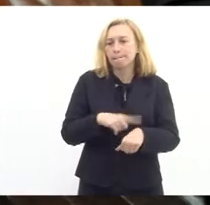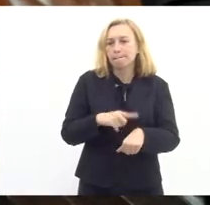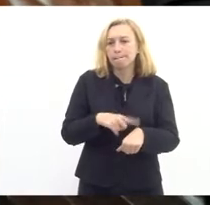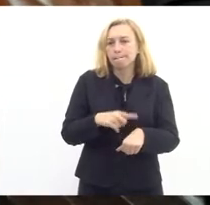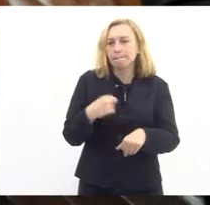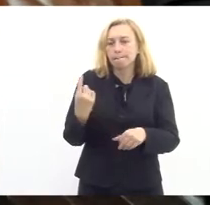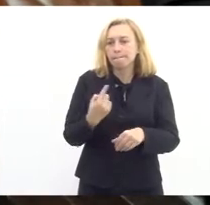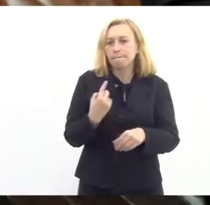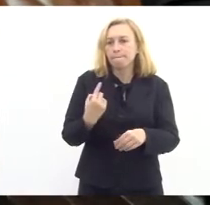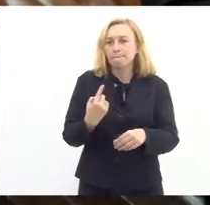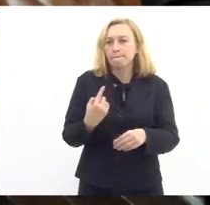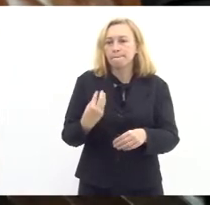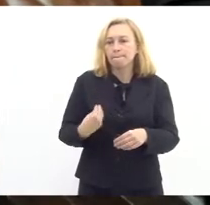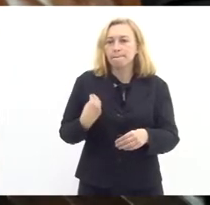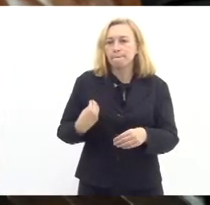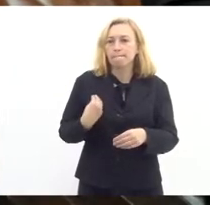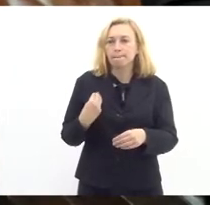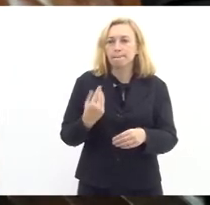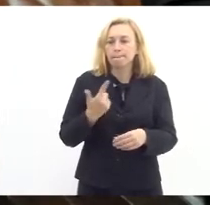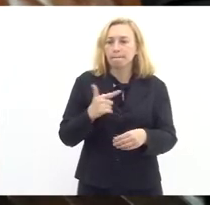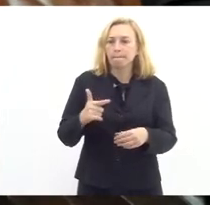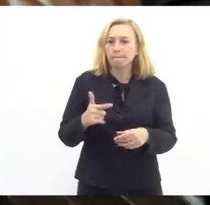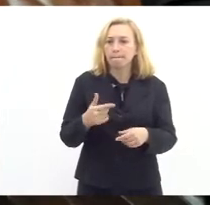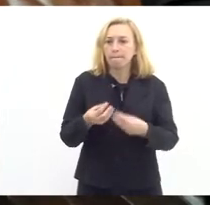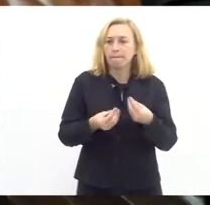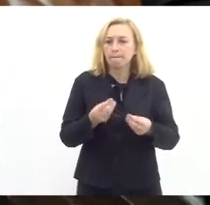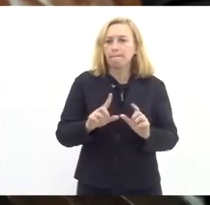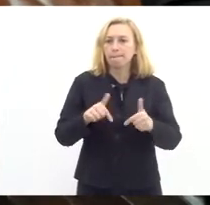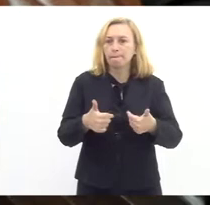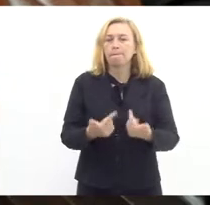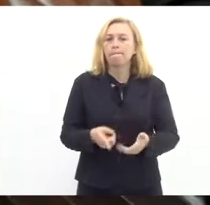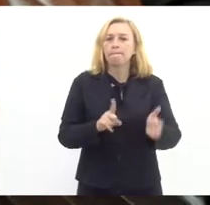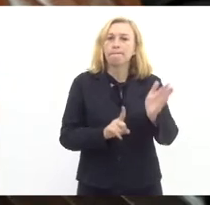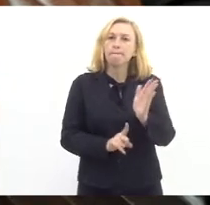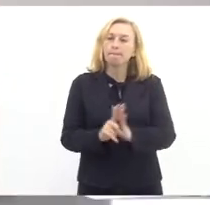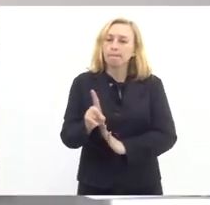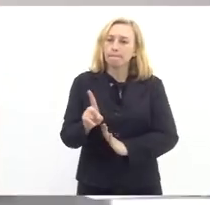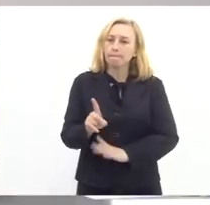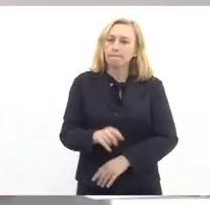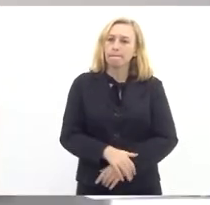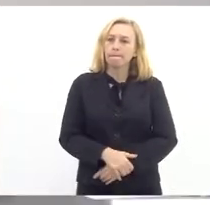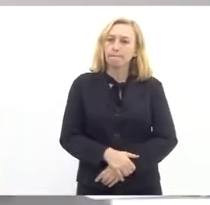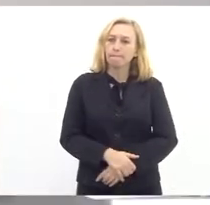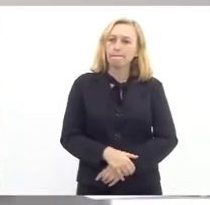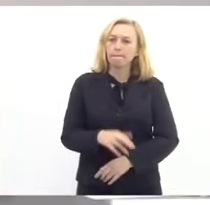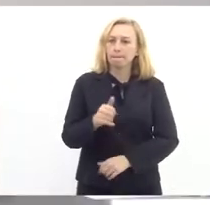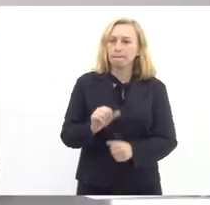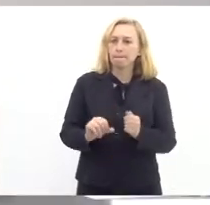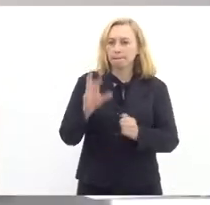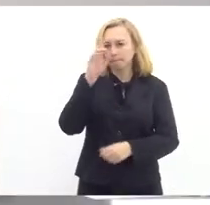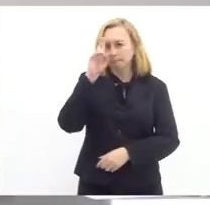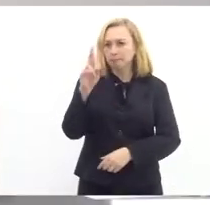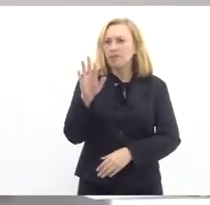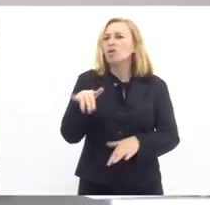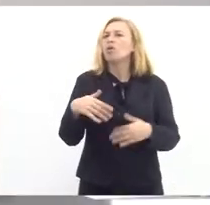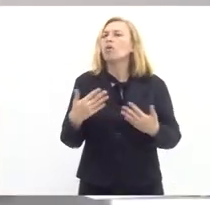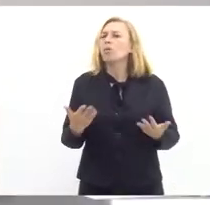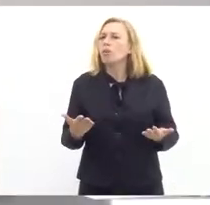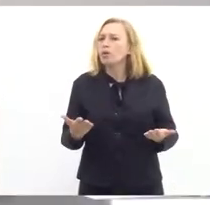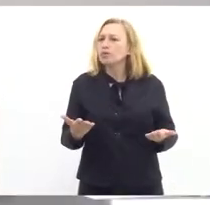não tem muito mais providências a adotar. Uma pergunta que eu queria fazer ao senhor. Quando foi feita